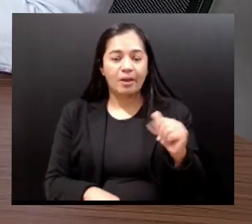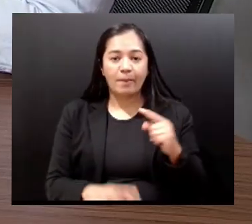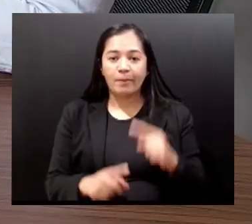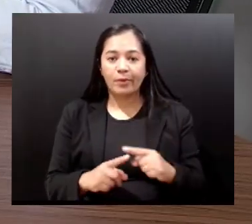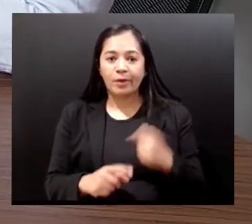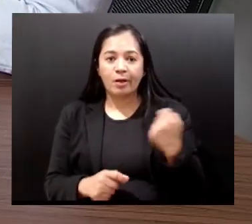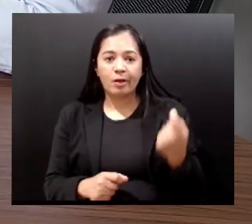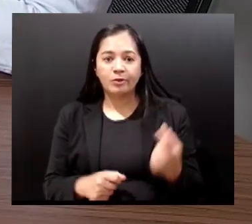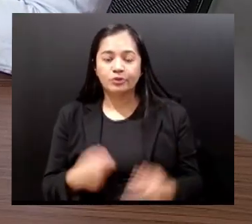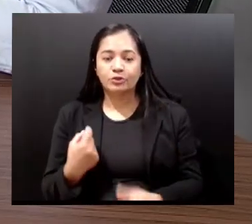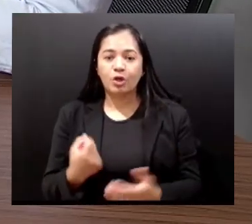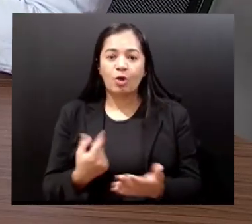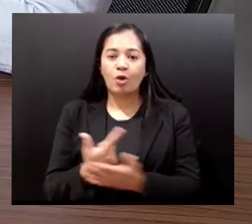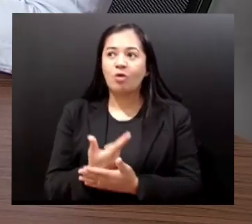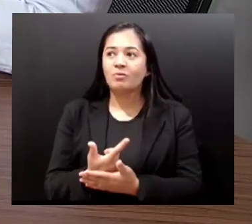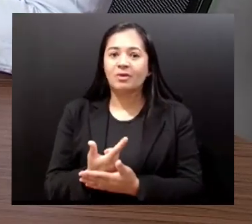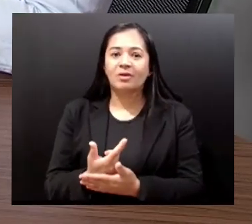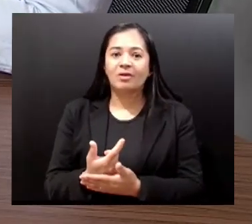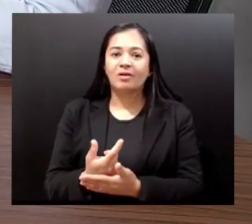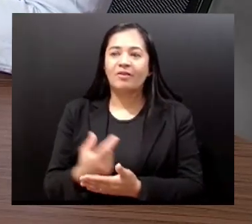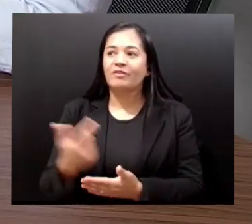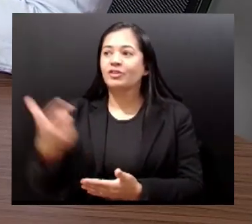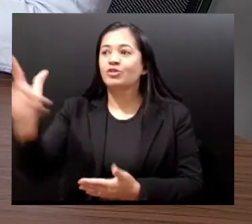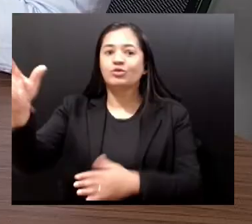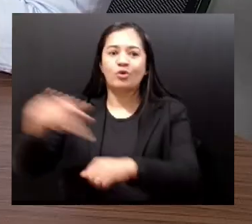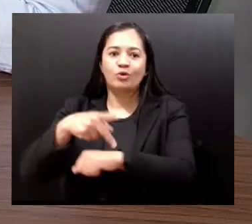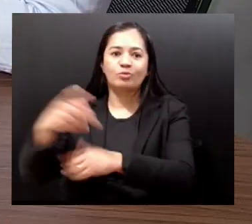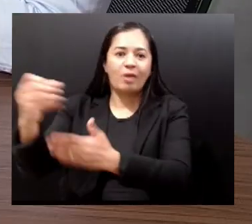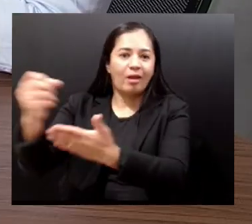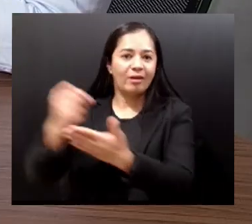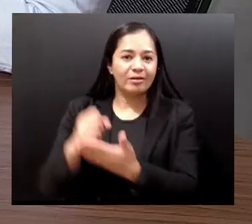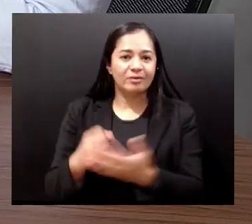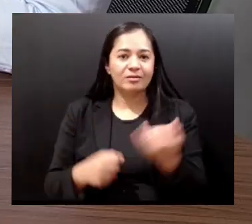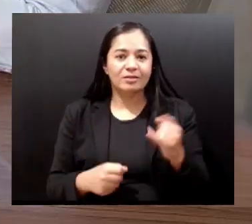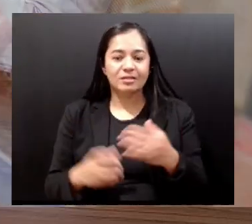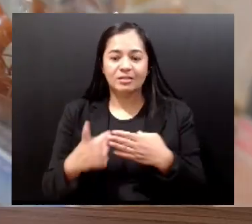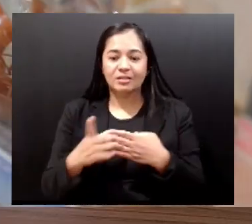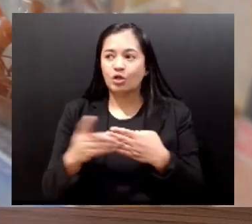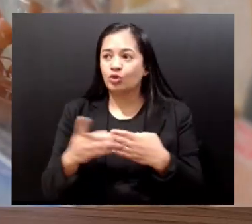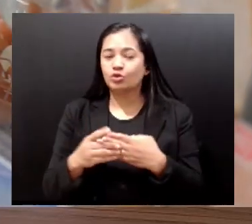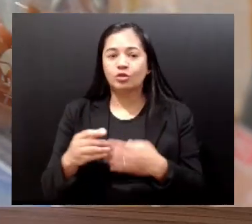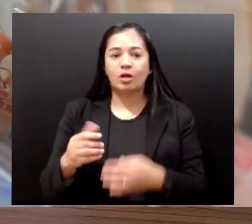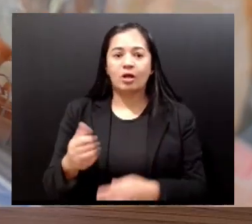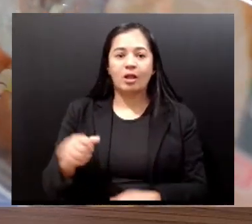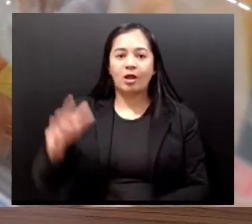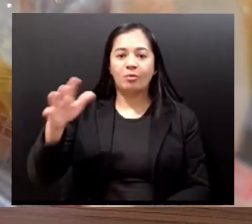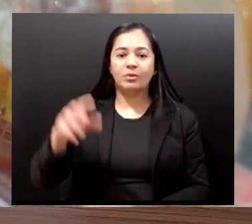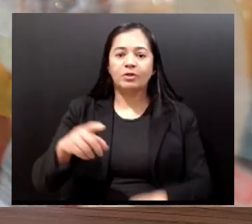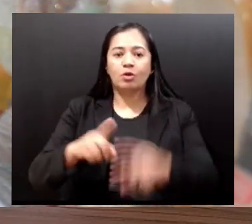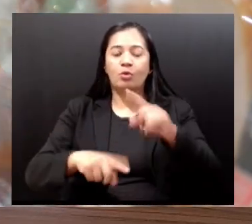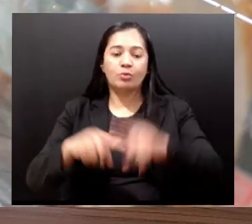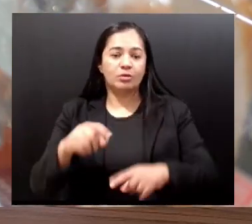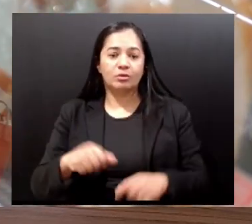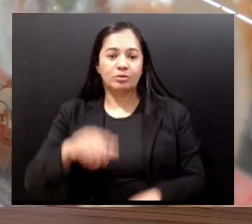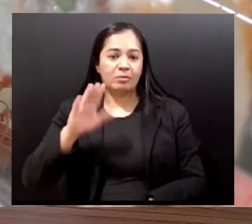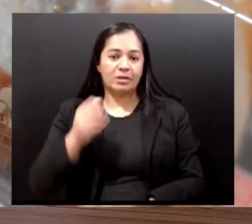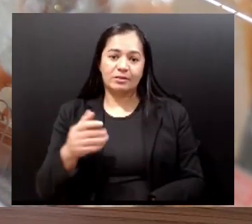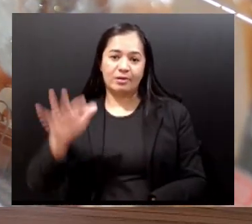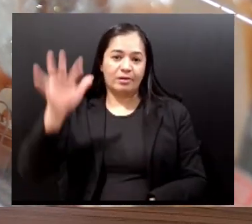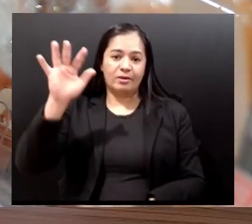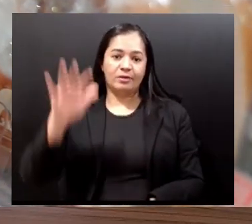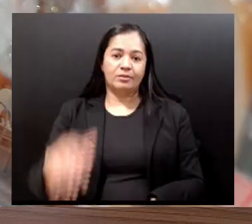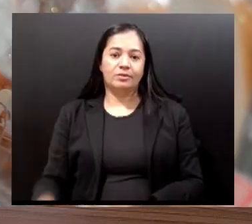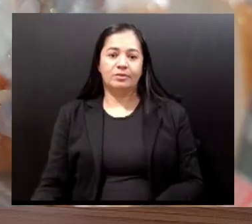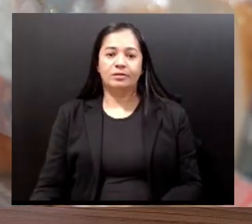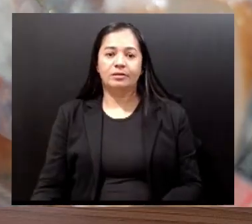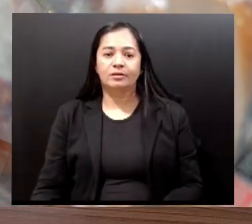vêm de outro país. E se a moeda estrangeira sobe, esse produto entra no Brasil mais caro. Então, um dos pontos que faz o IPCA subir